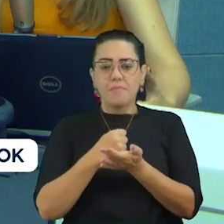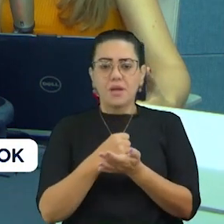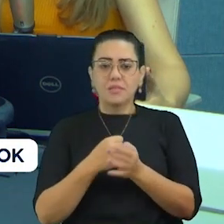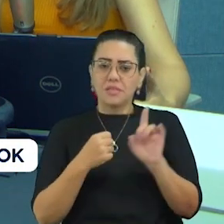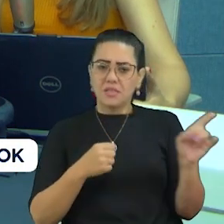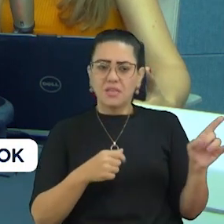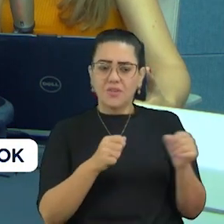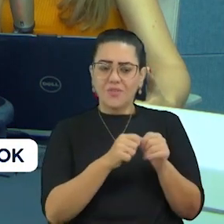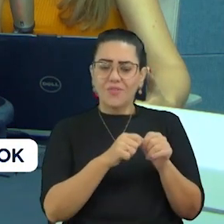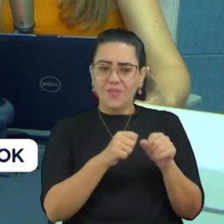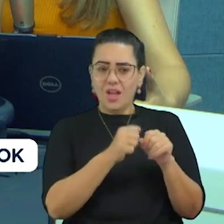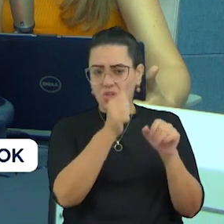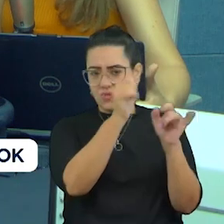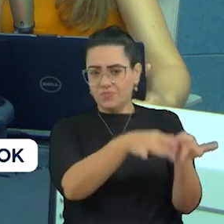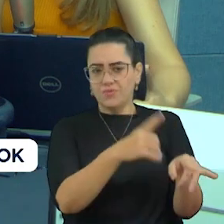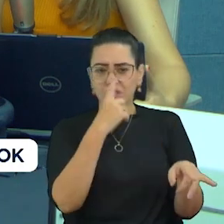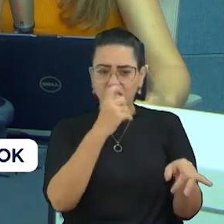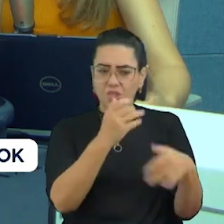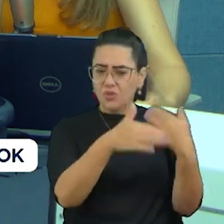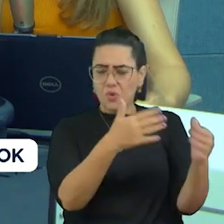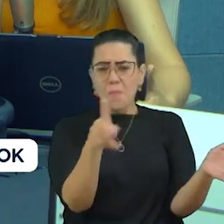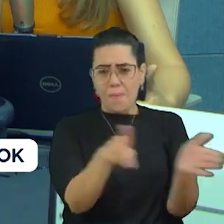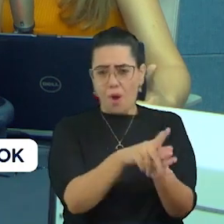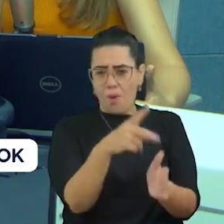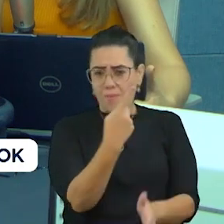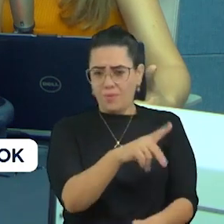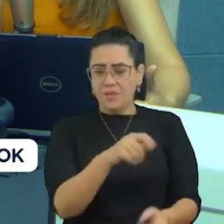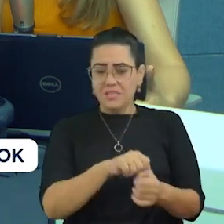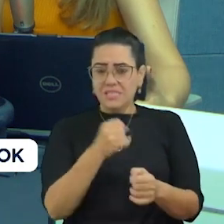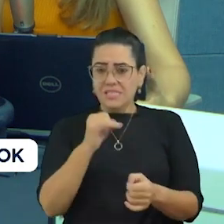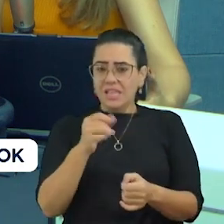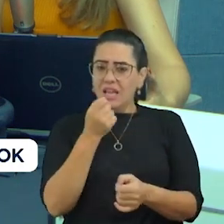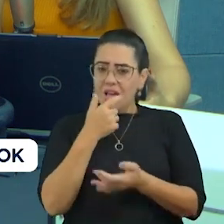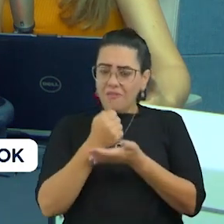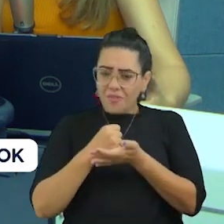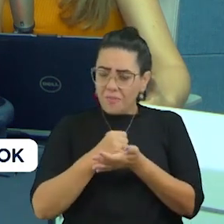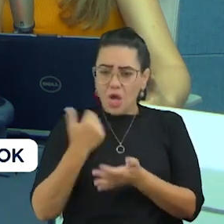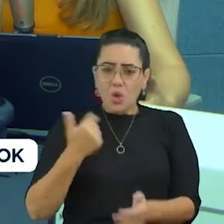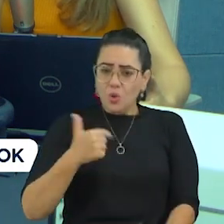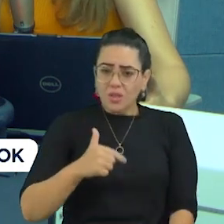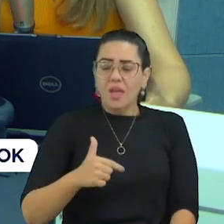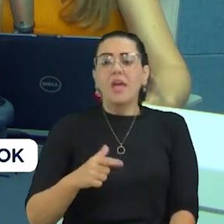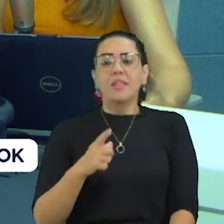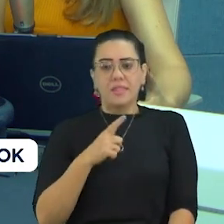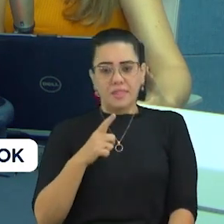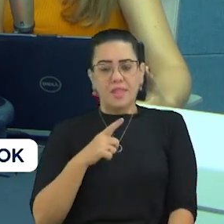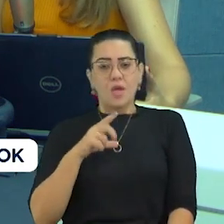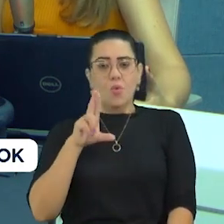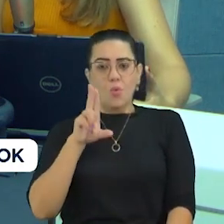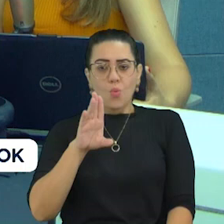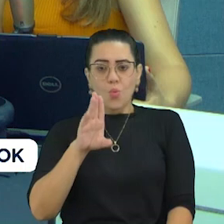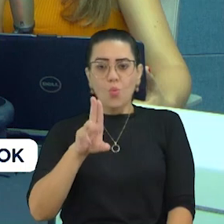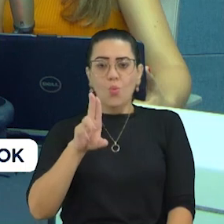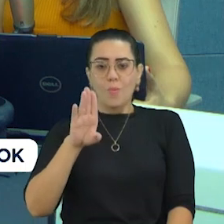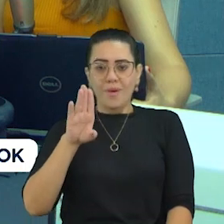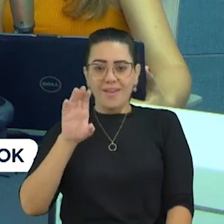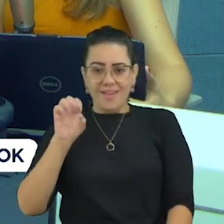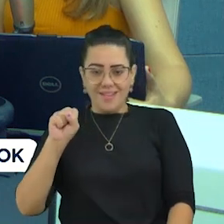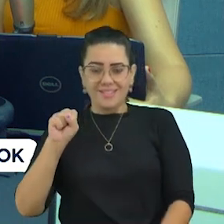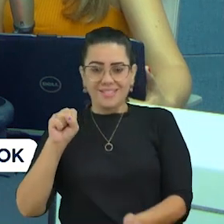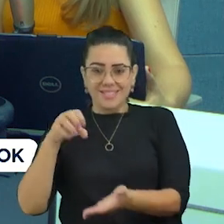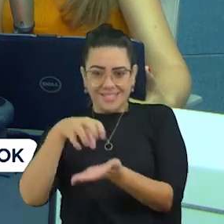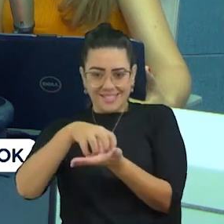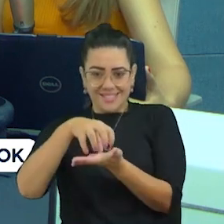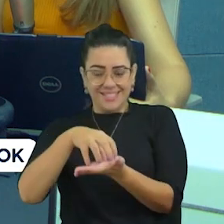farmácia faz o descarte adequado. Caso não tenha uma farmácia próxima, mas o meu posto de saúde está próximo de mim, eu